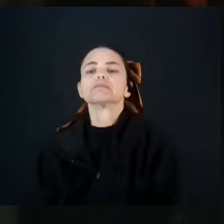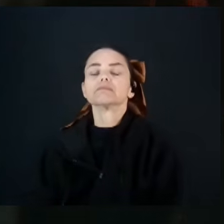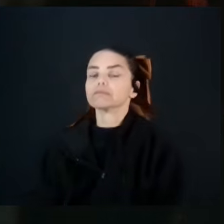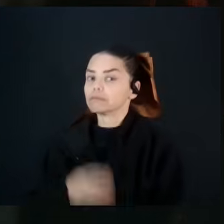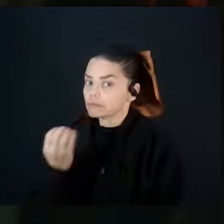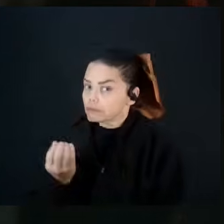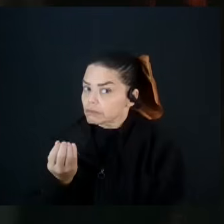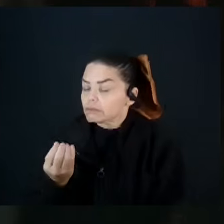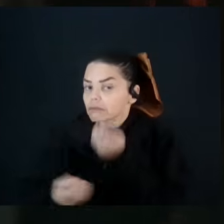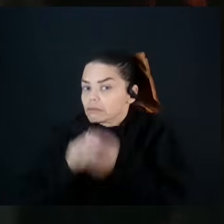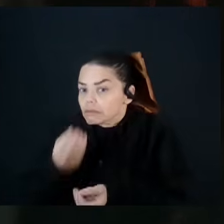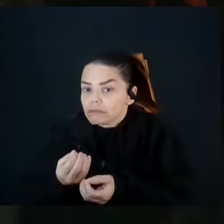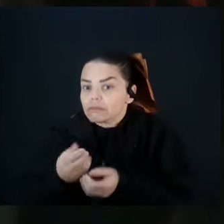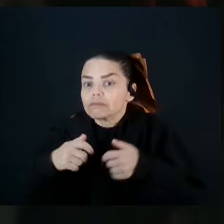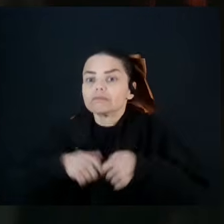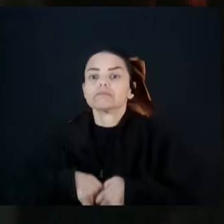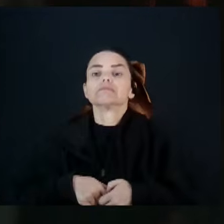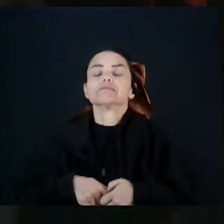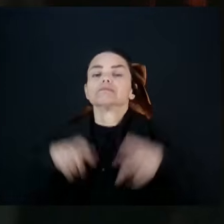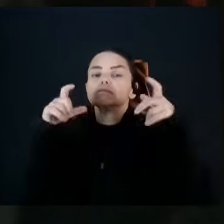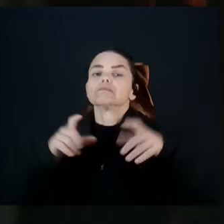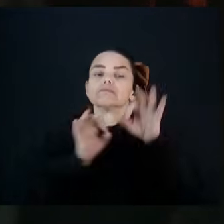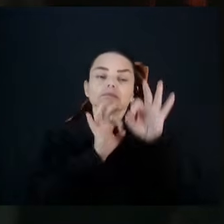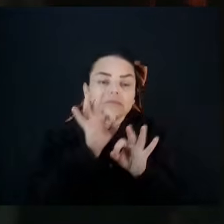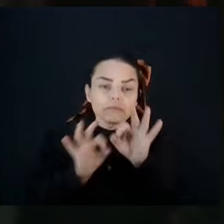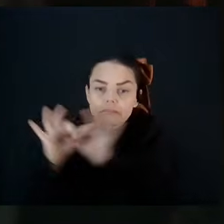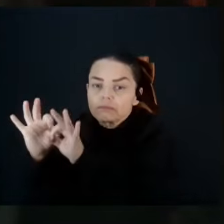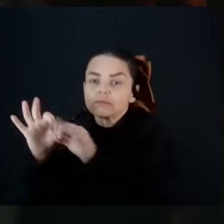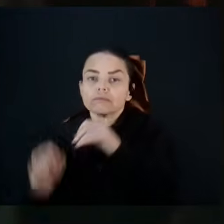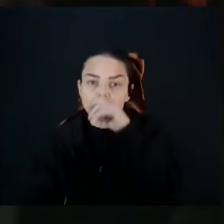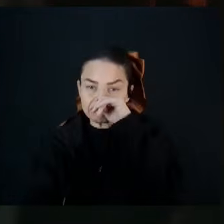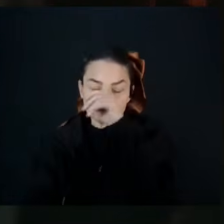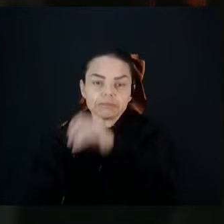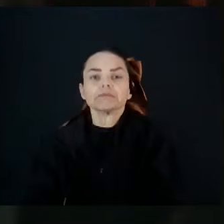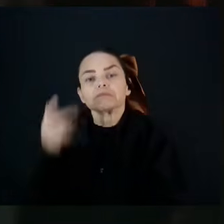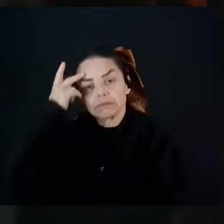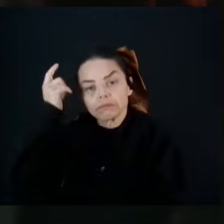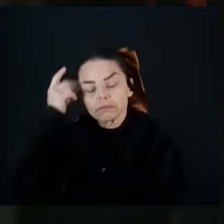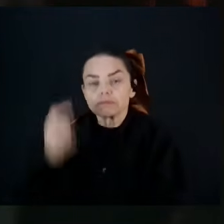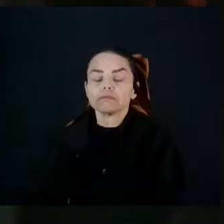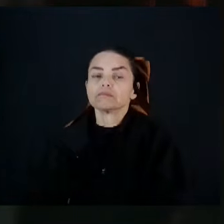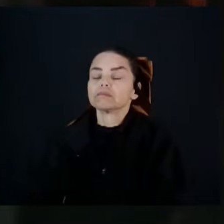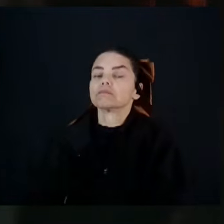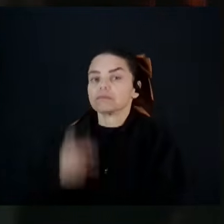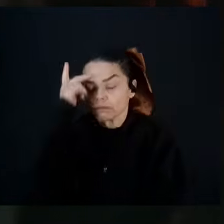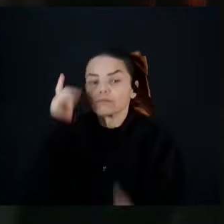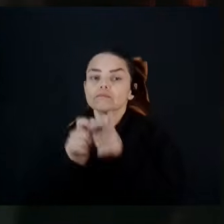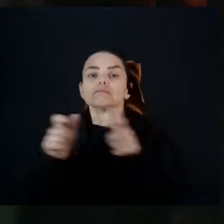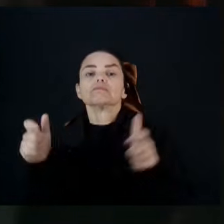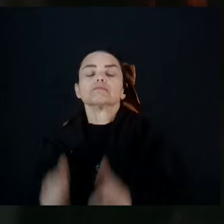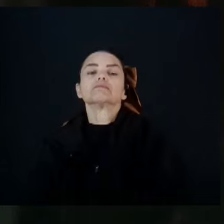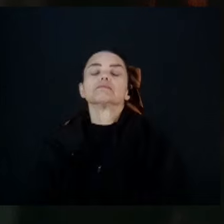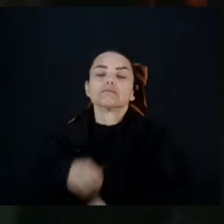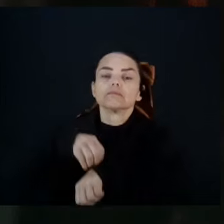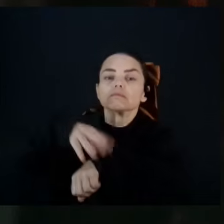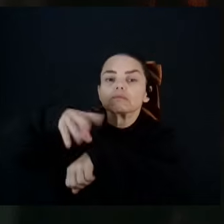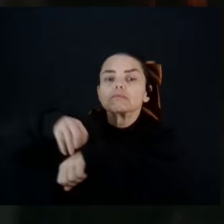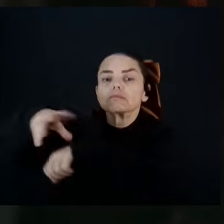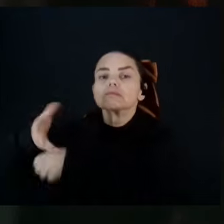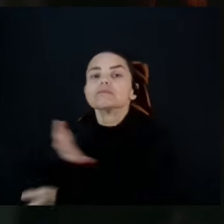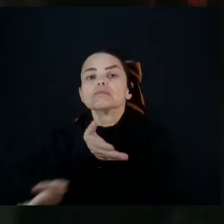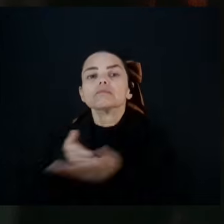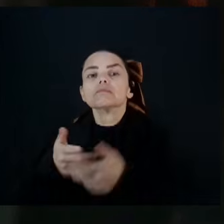Como a gente está falando de um ambiente organizacional, provavelmente mais gente, né? Partilhando desse momento. O